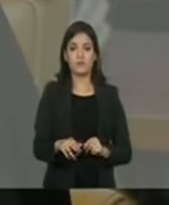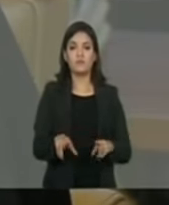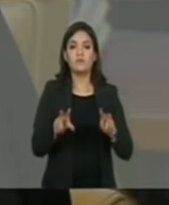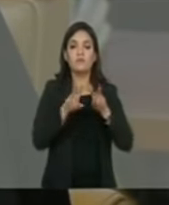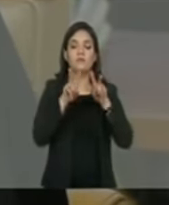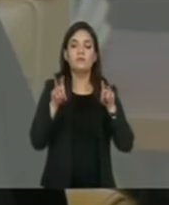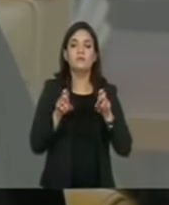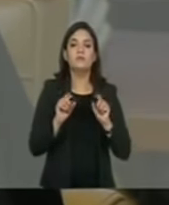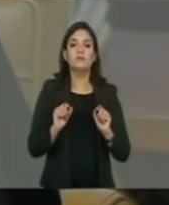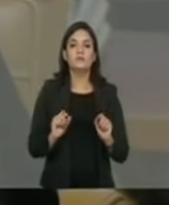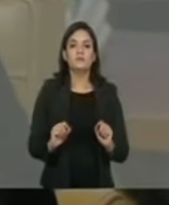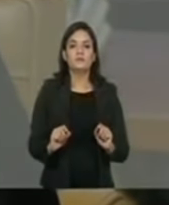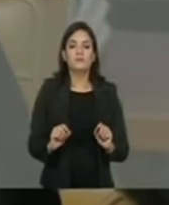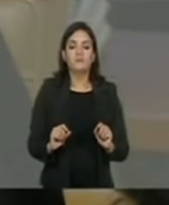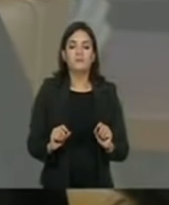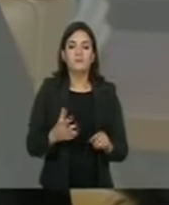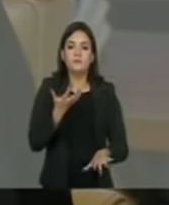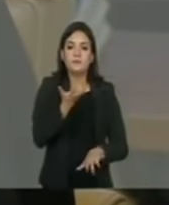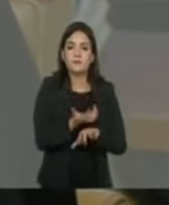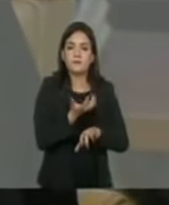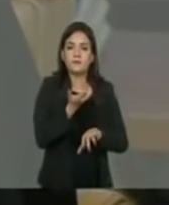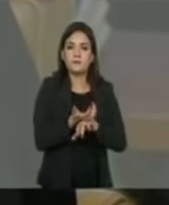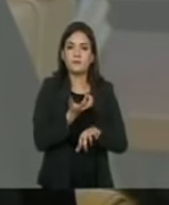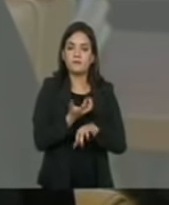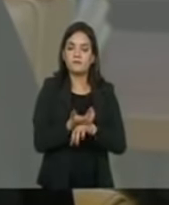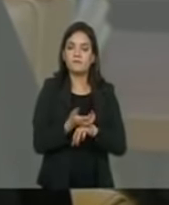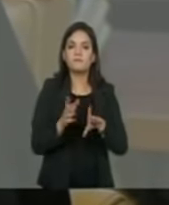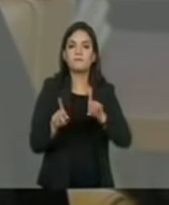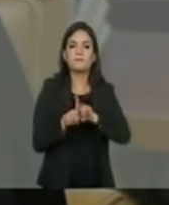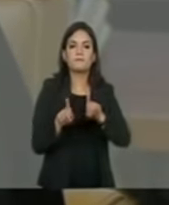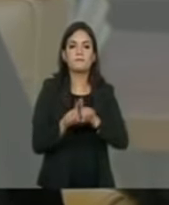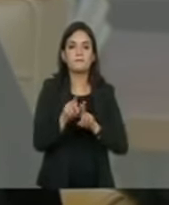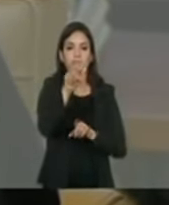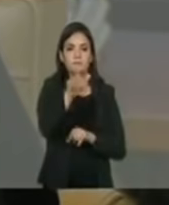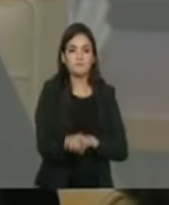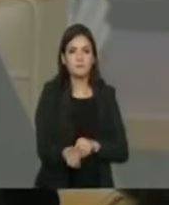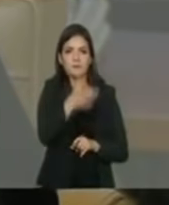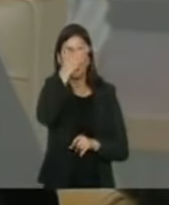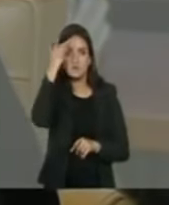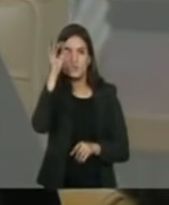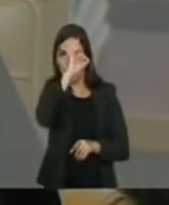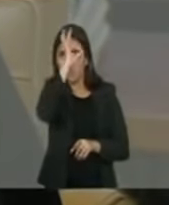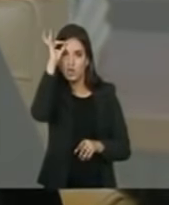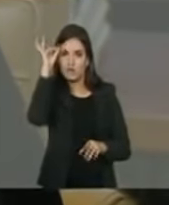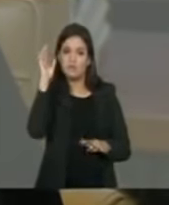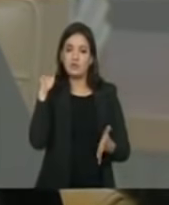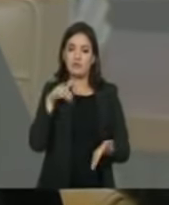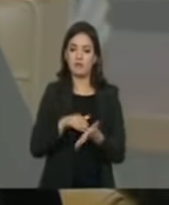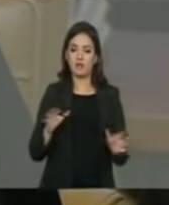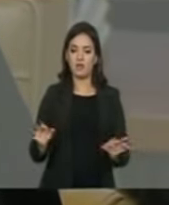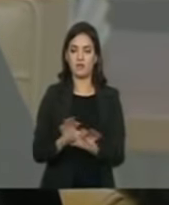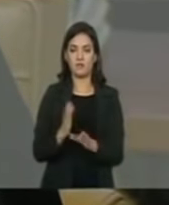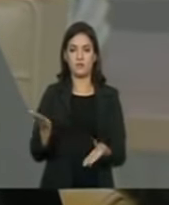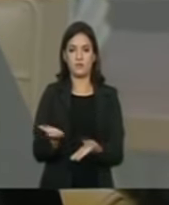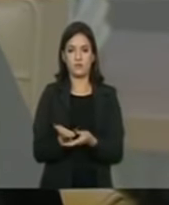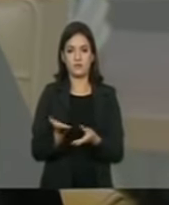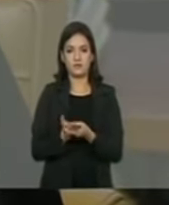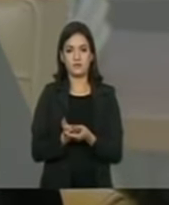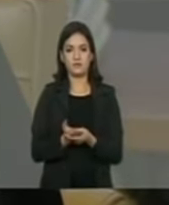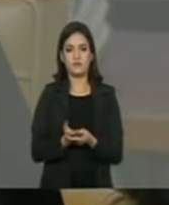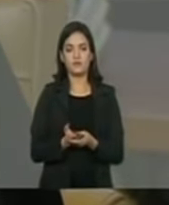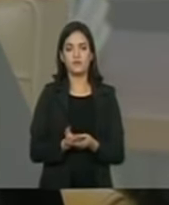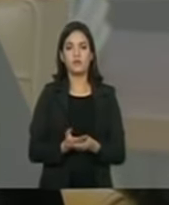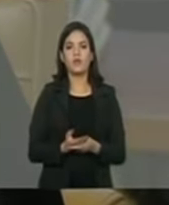alcance e ao conteúdo da presunção de inocência para não recuar muito no tempo localizei